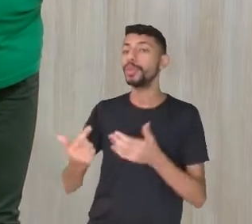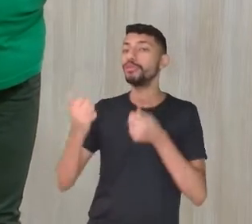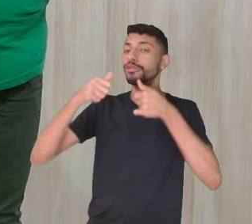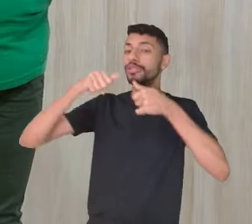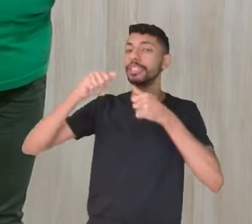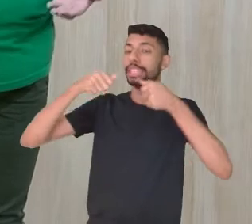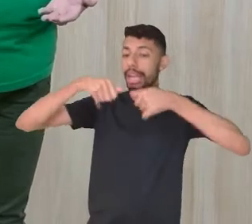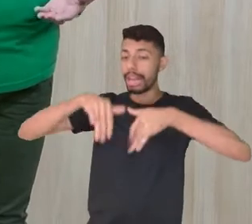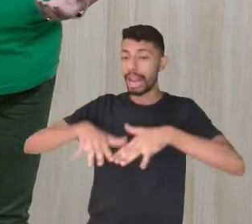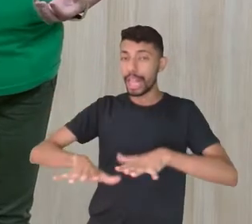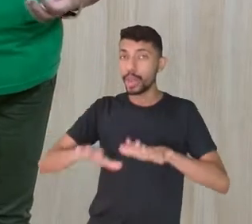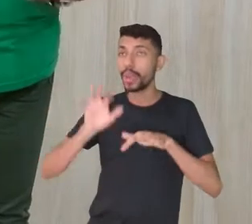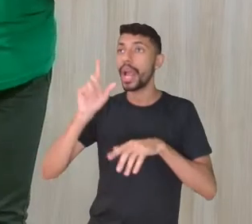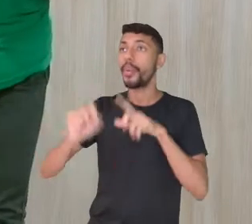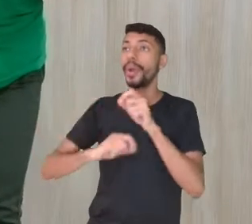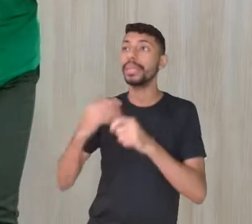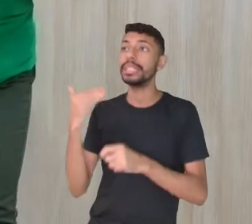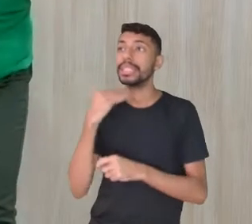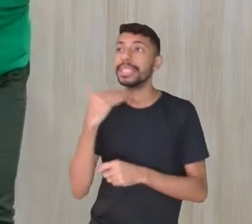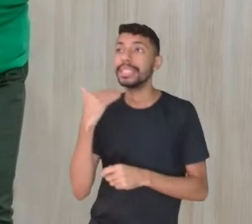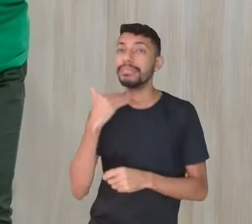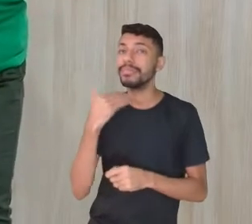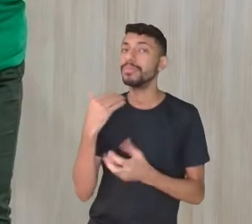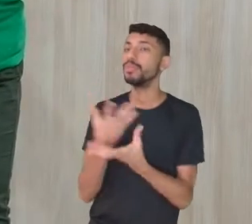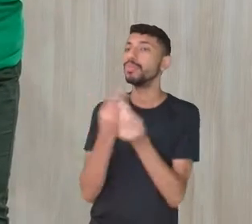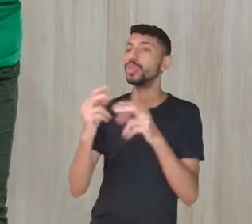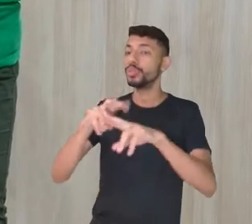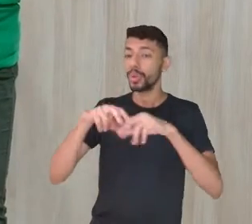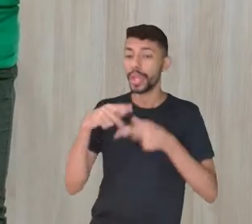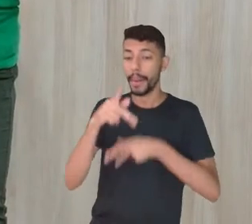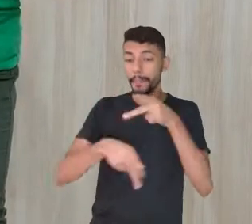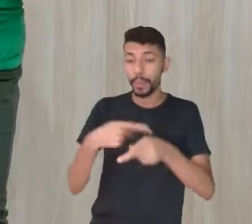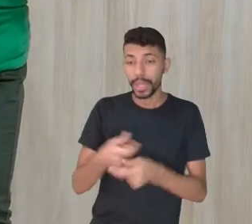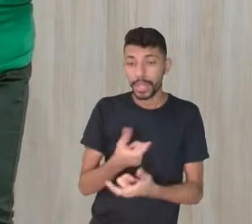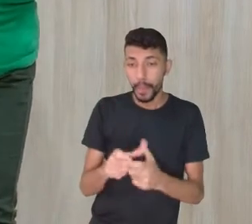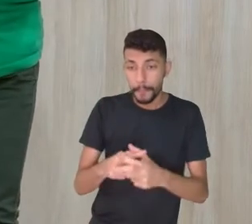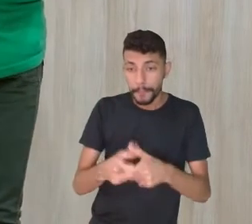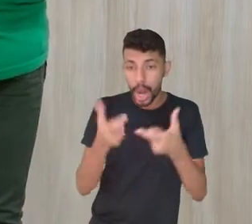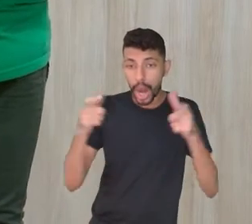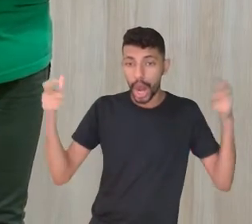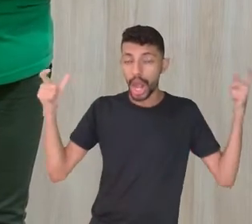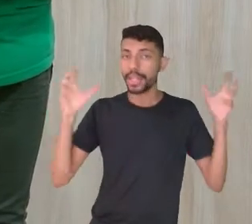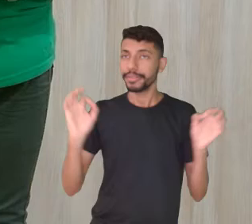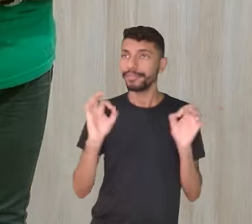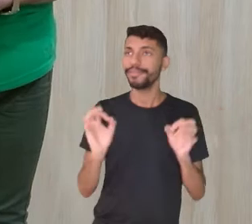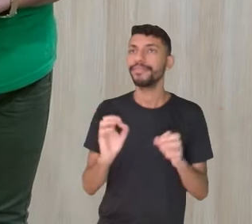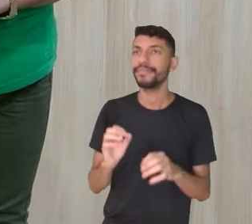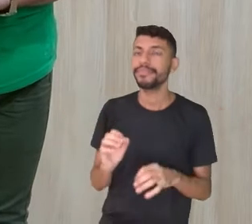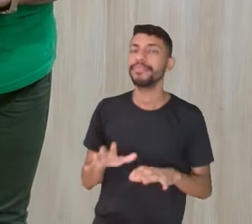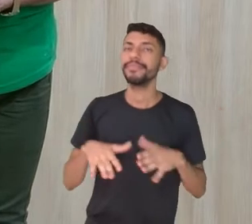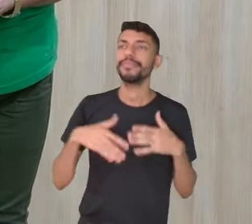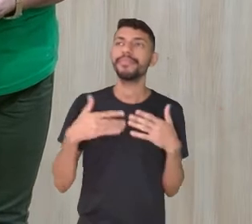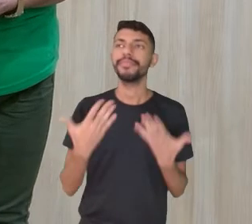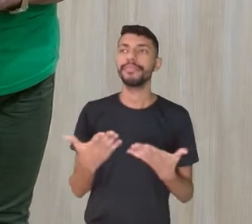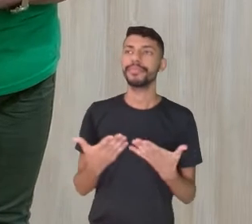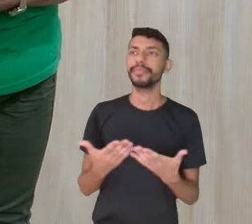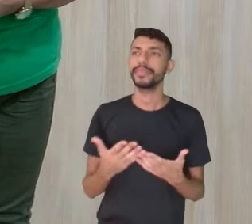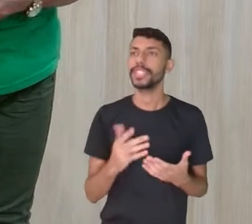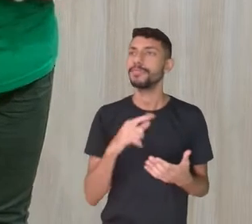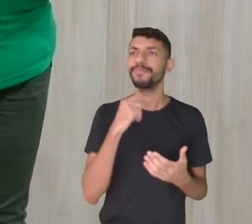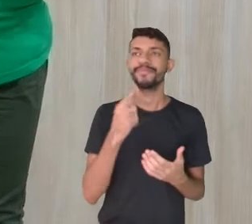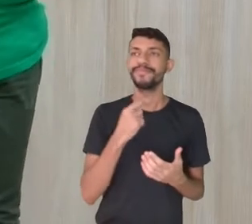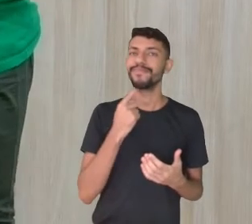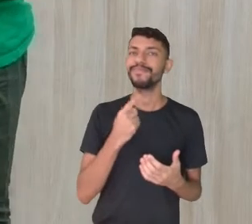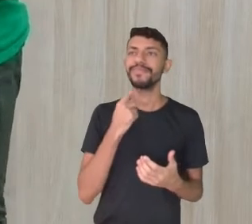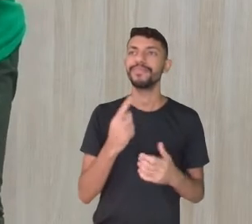estavam ficando cada vez mais caros, porque a população cresceu bastante e já não estava dando, né, conta, ou seja,